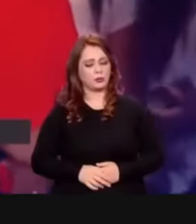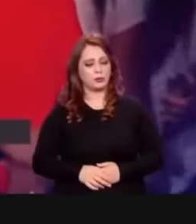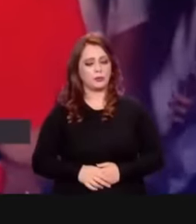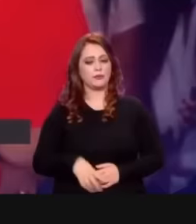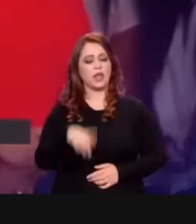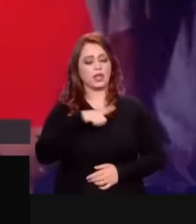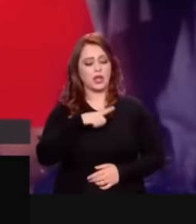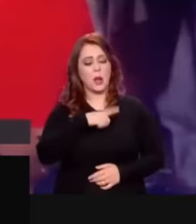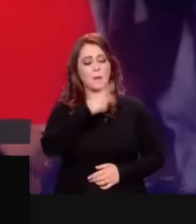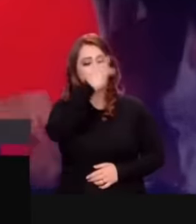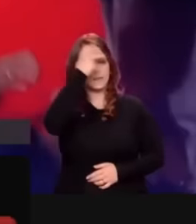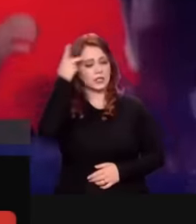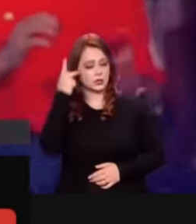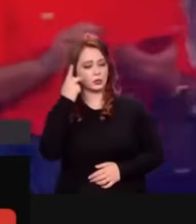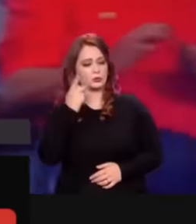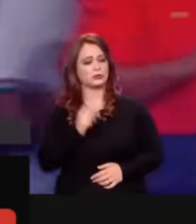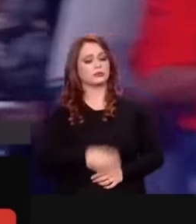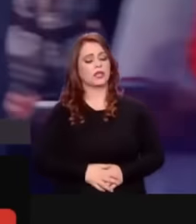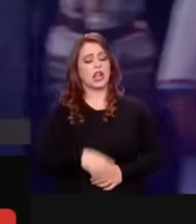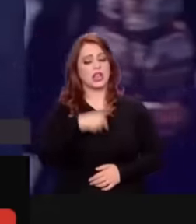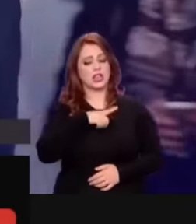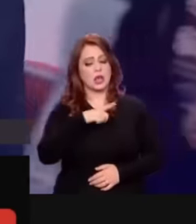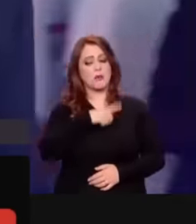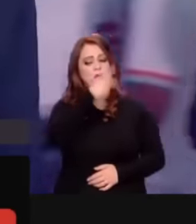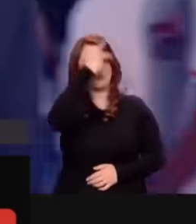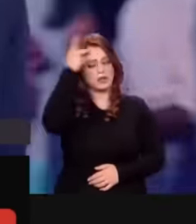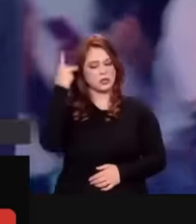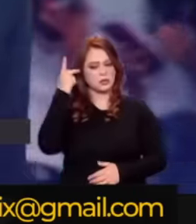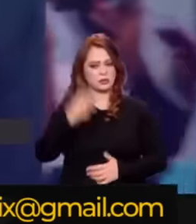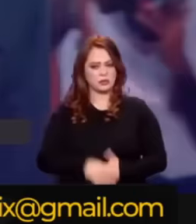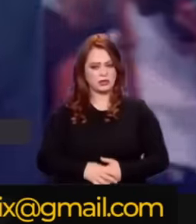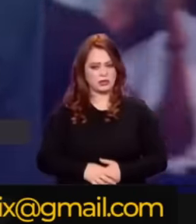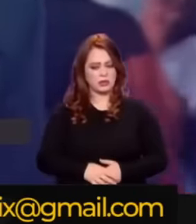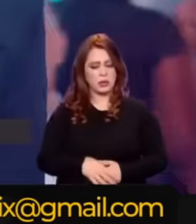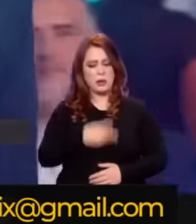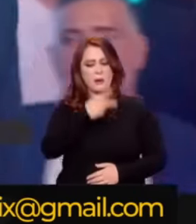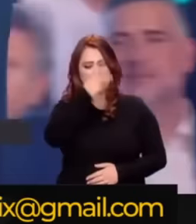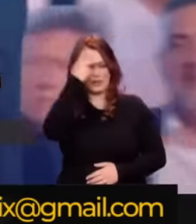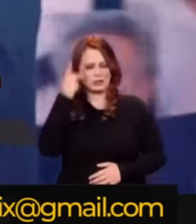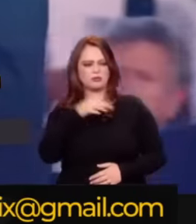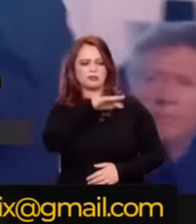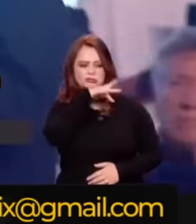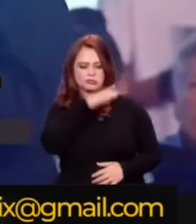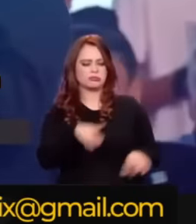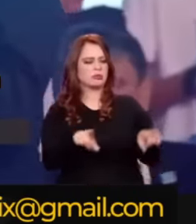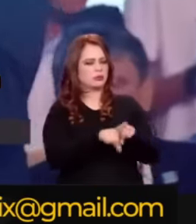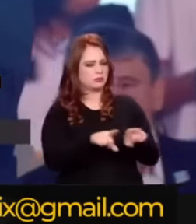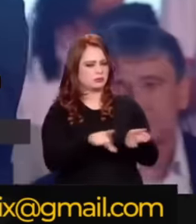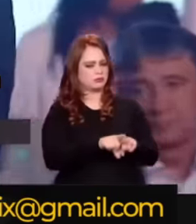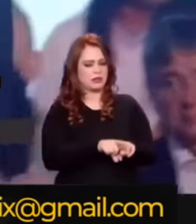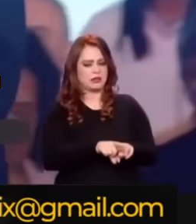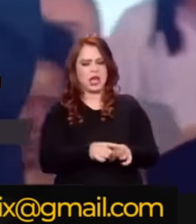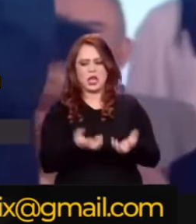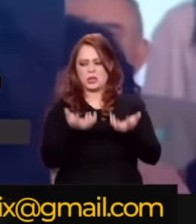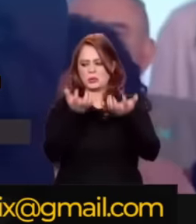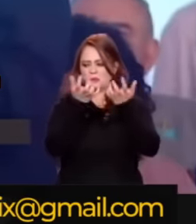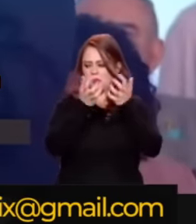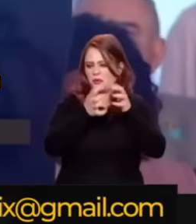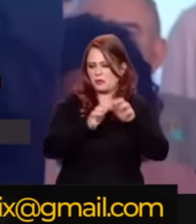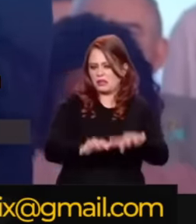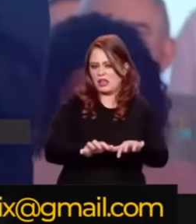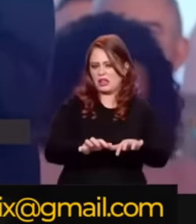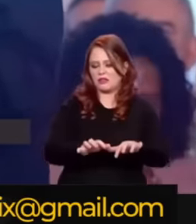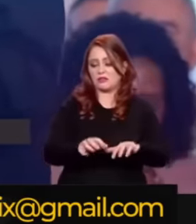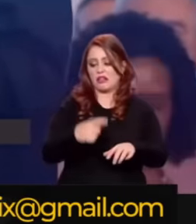fascistas Alguns fascistas alguns negacionistas hum não quiseram que ele fosse